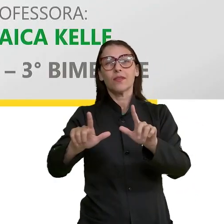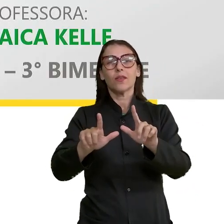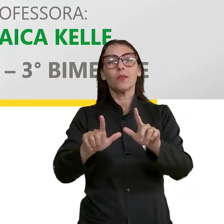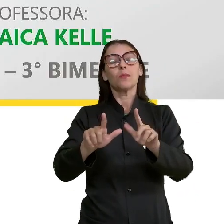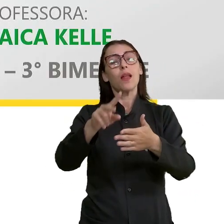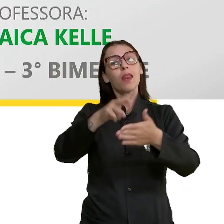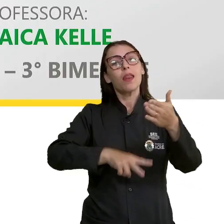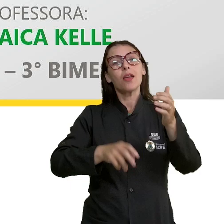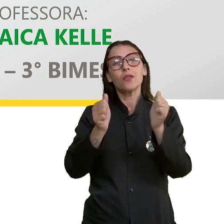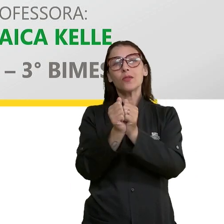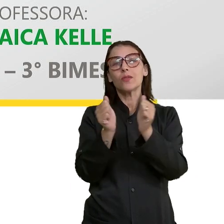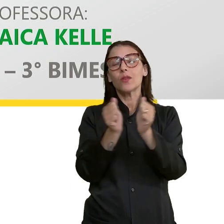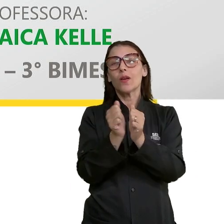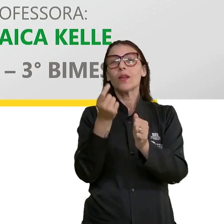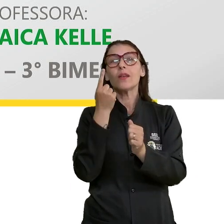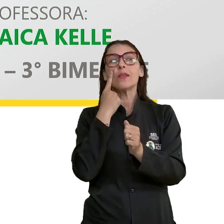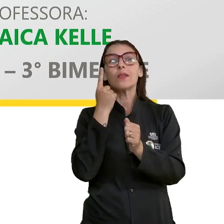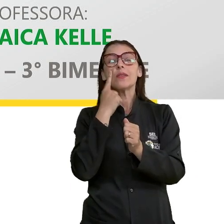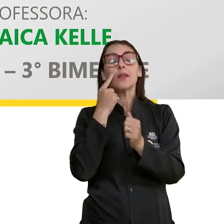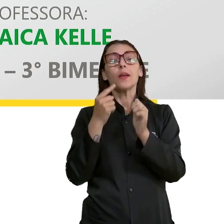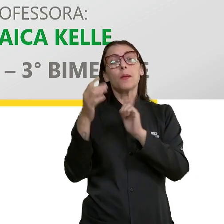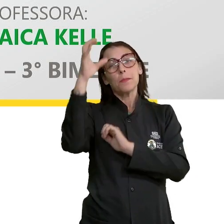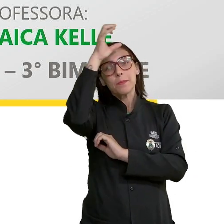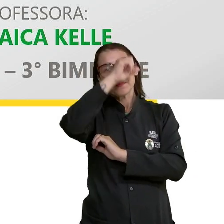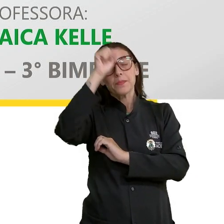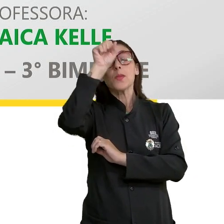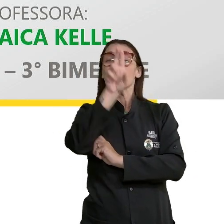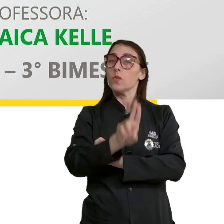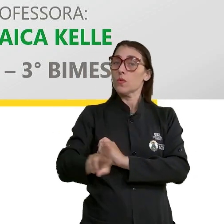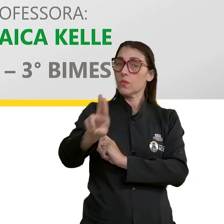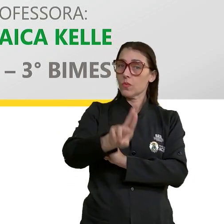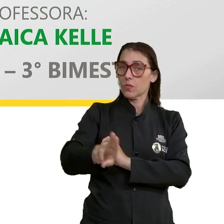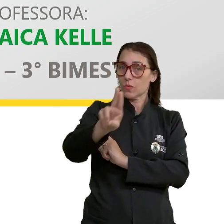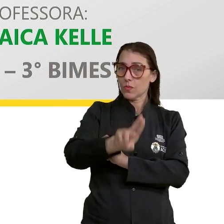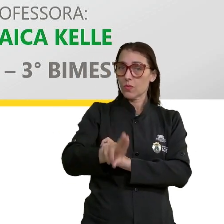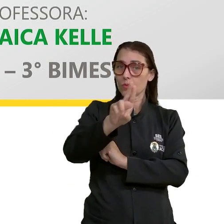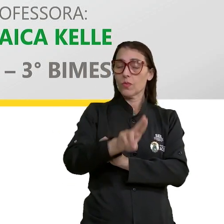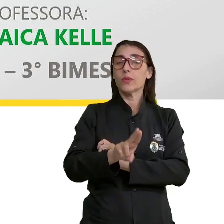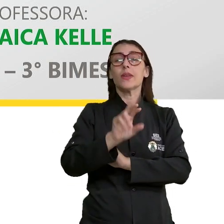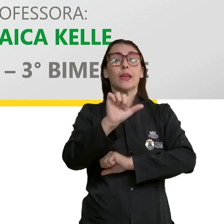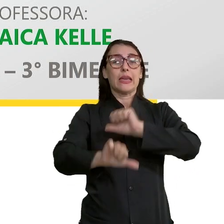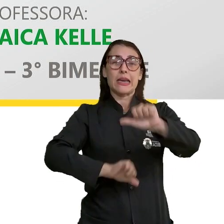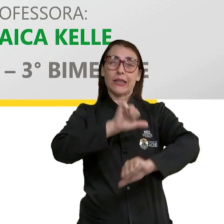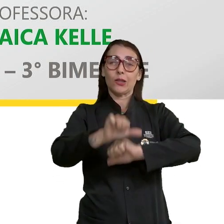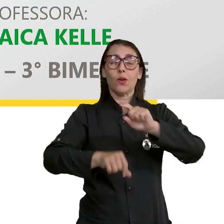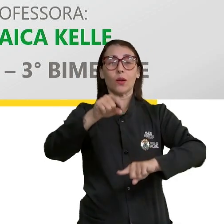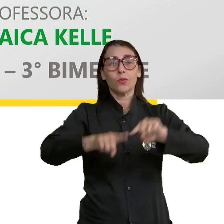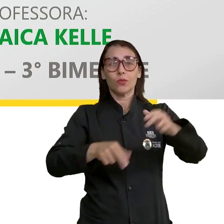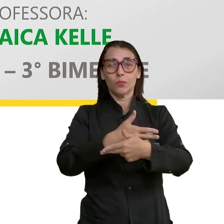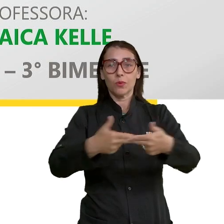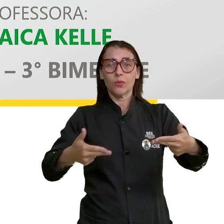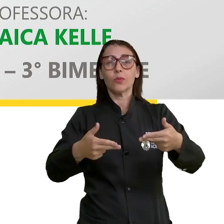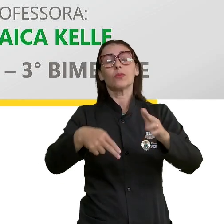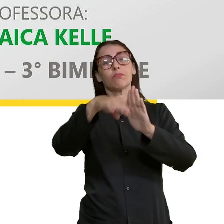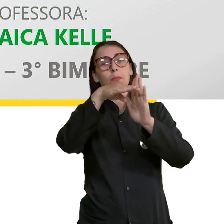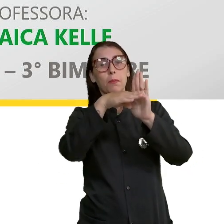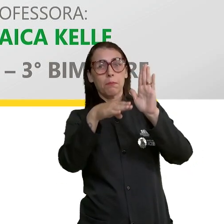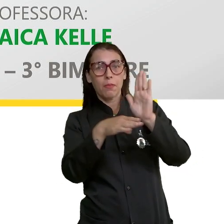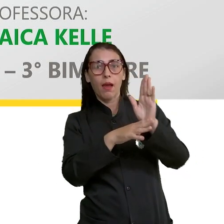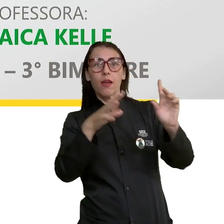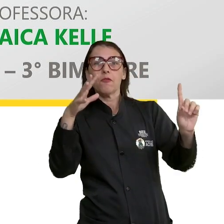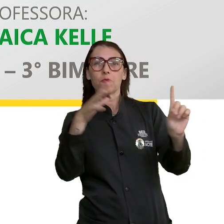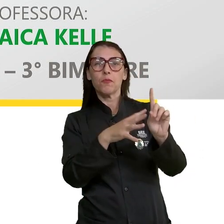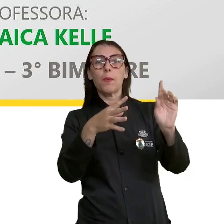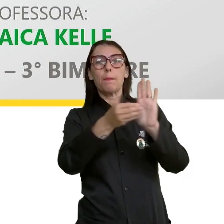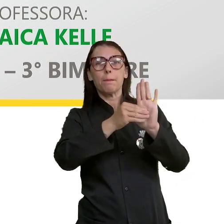ler juntos. Olha só. Nós vamos aprender sobre consumismo e obsolescência programada,